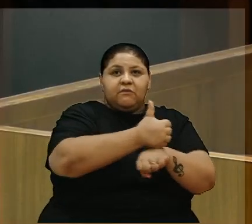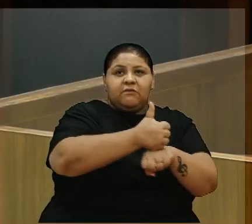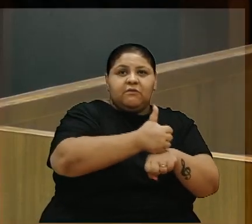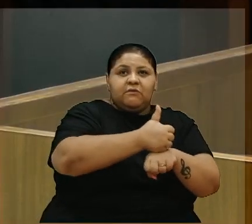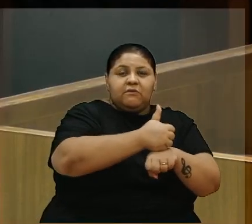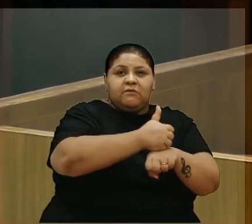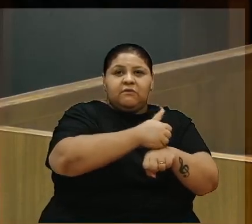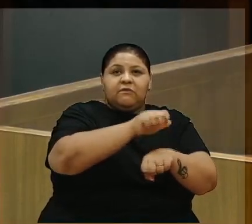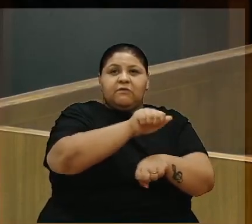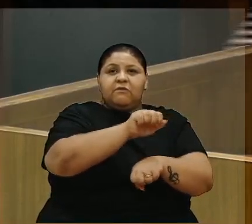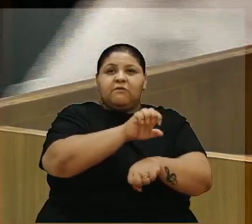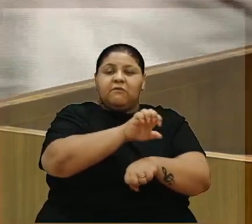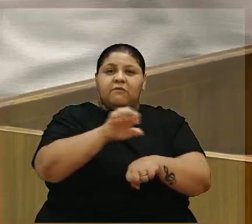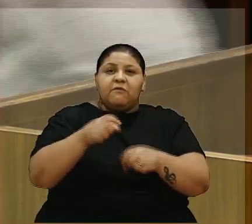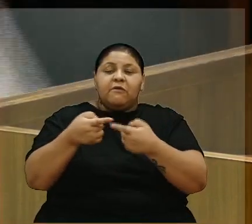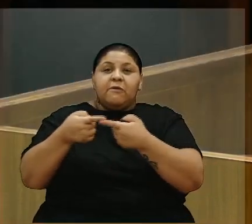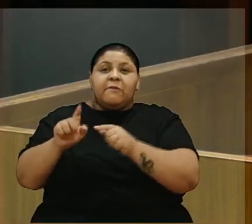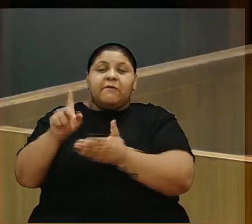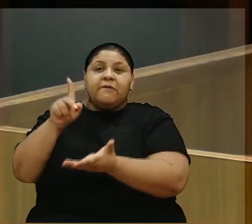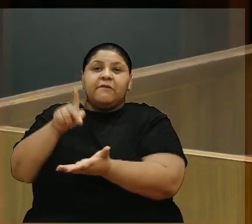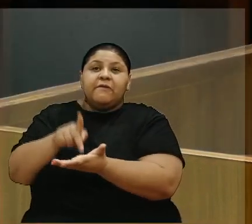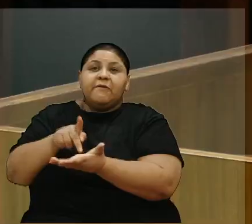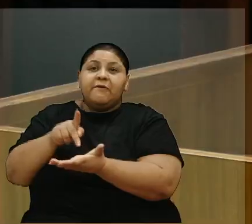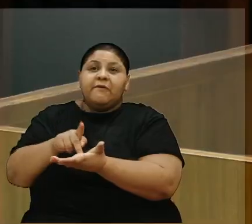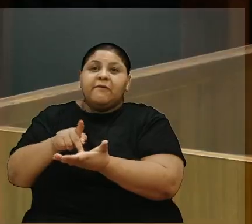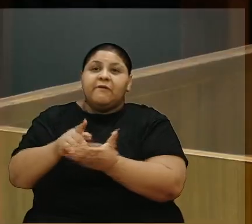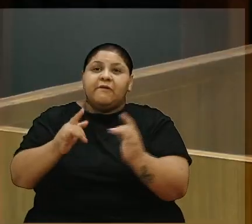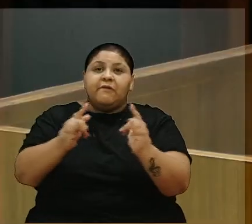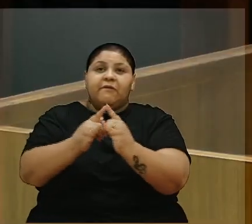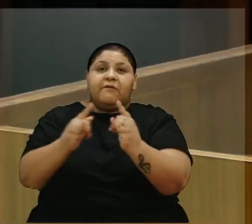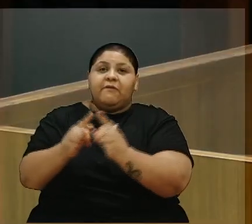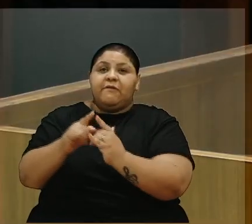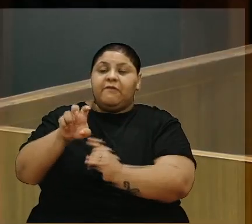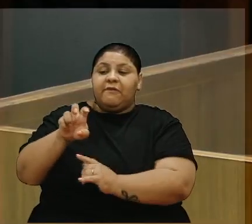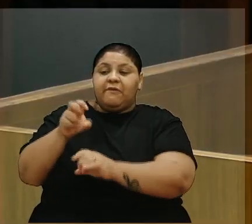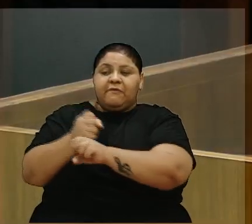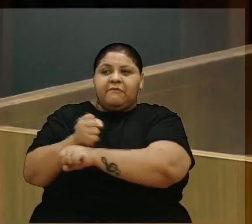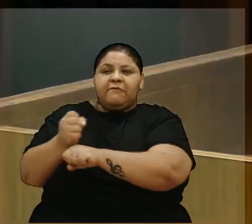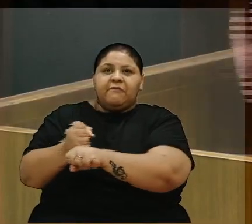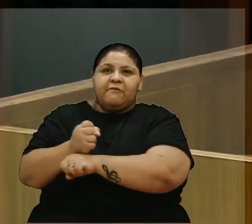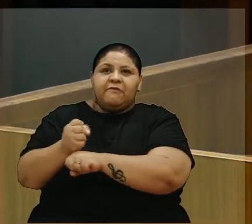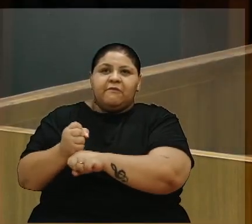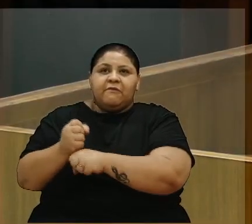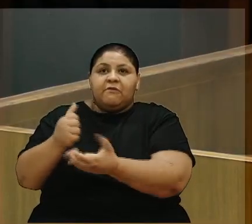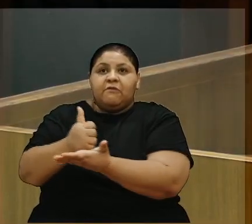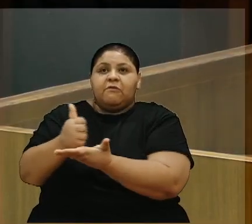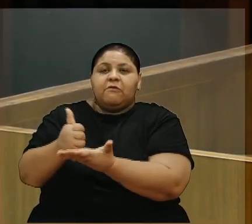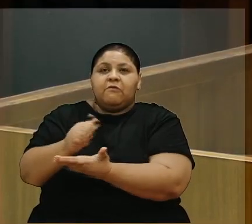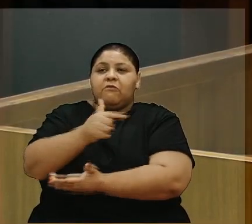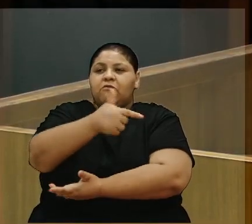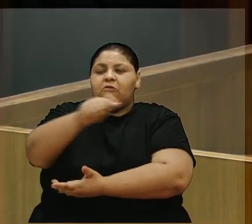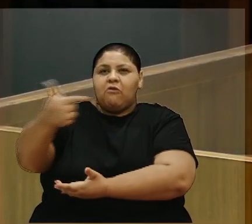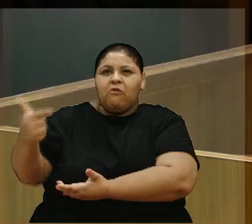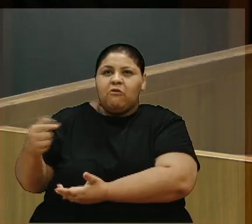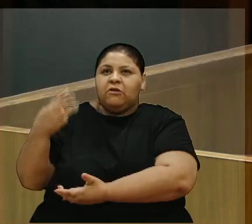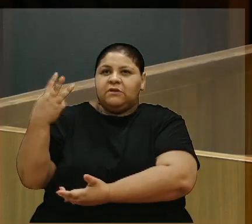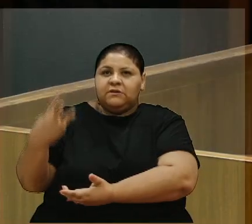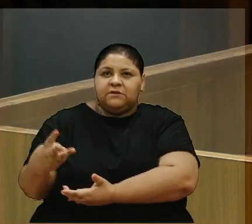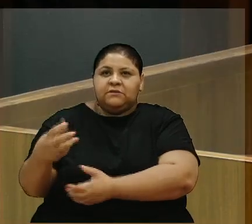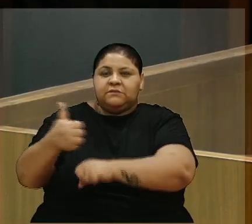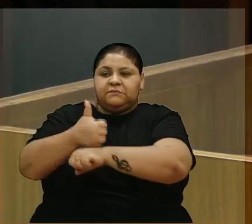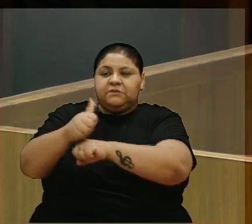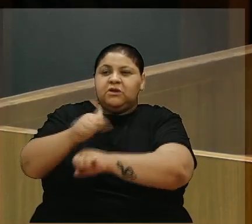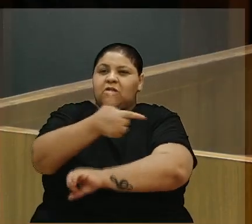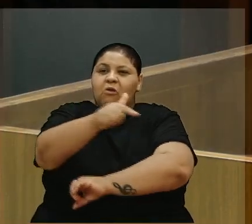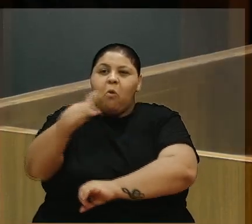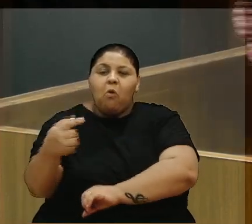quando na realidade, na gestão compartilhada, nós temos uma entidade que tem 5 profissionais, outra entidade tem 3 profissionais, a outra